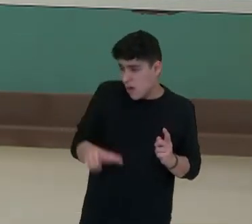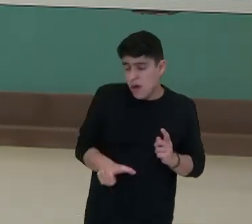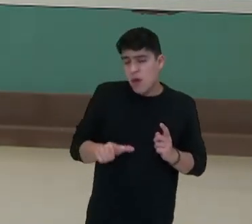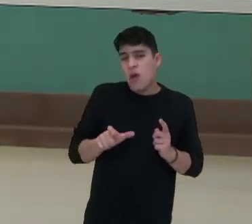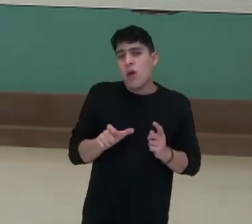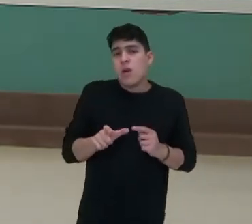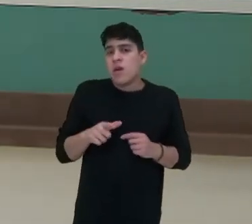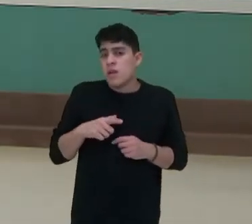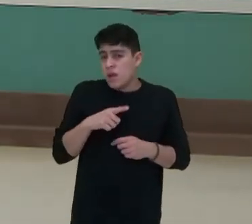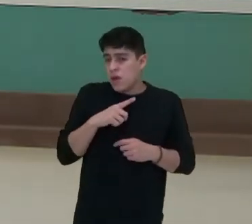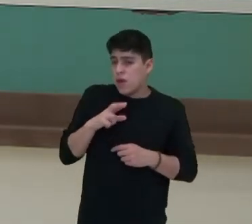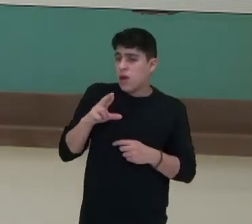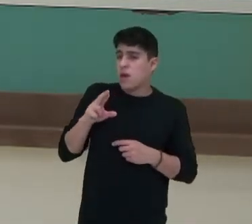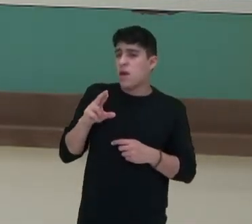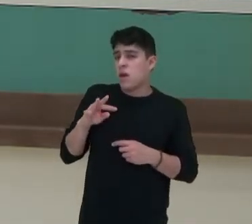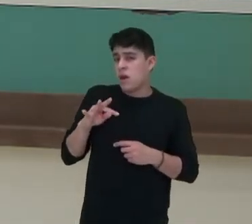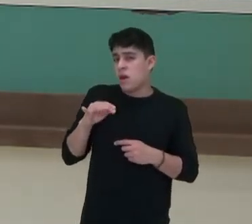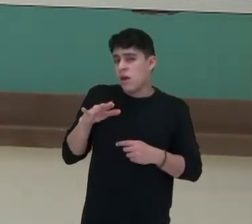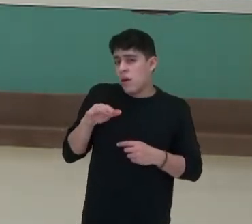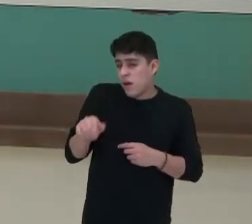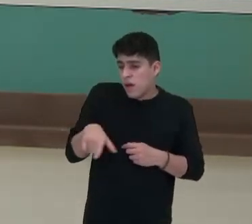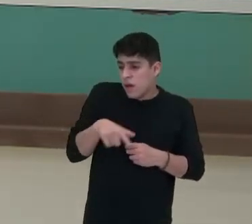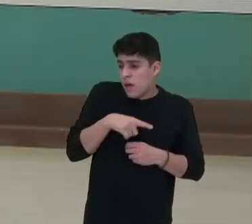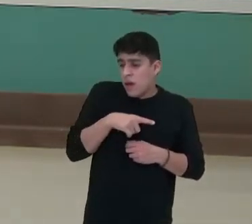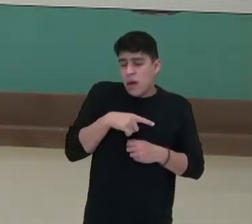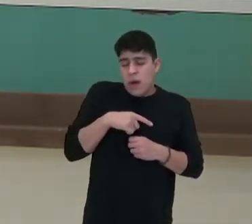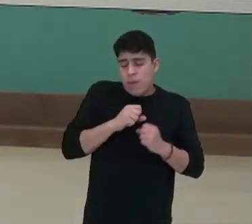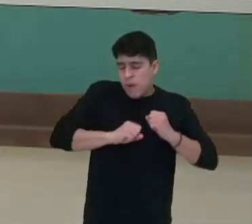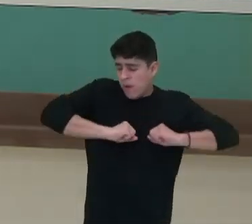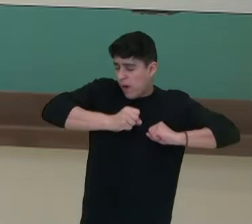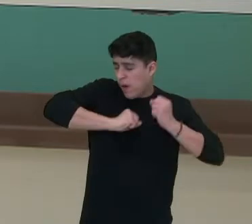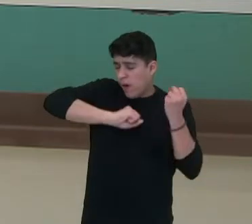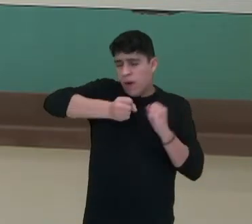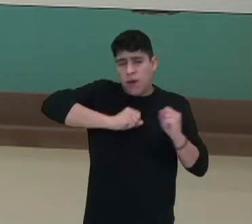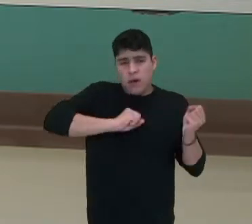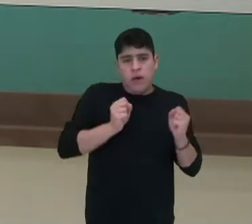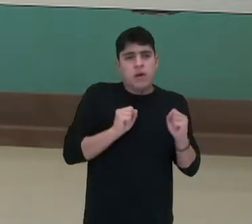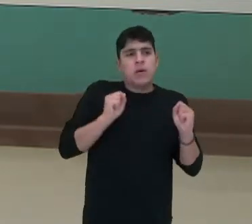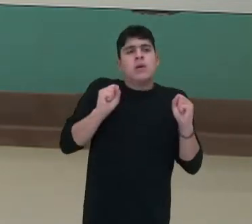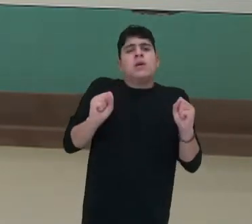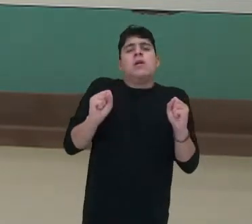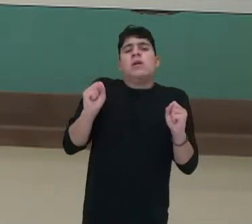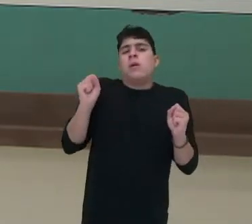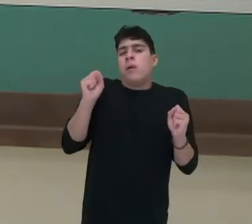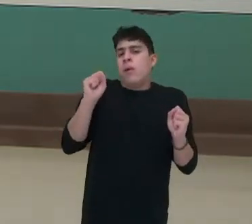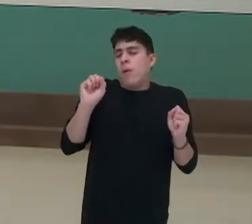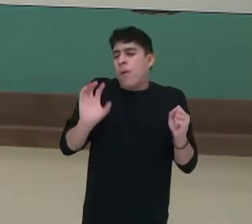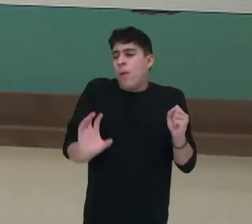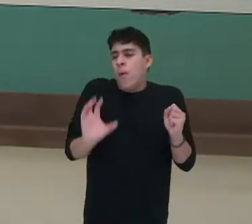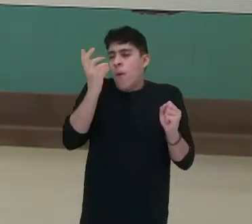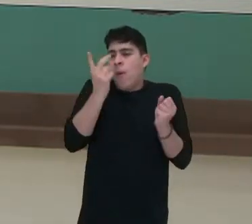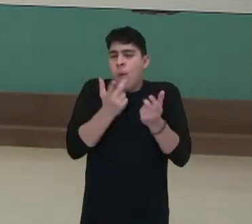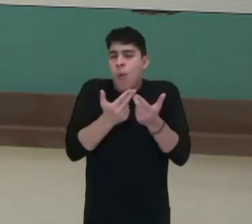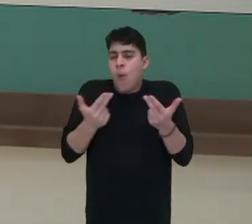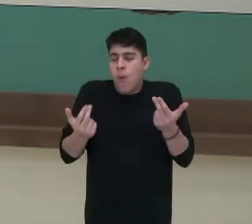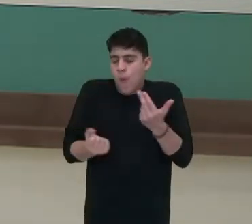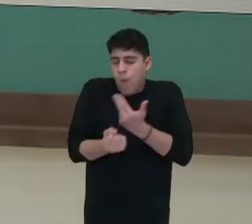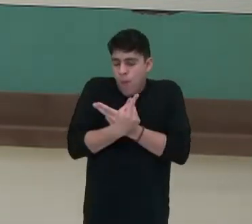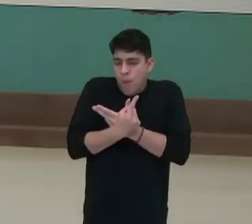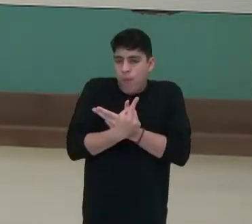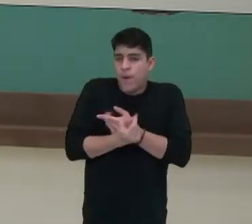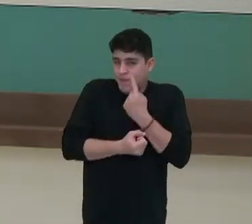cardíaca, o ritmo ele fica descontrolado. E pode acontecer algumas situações como nessa animação que eu mostro para